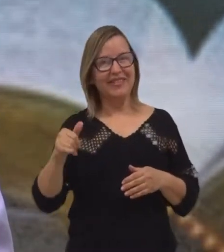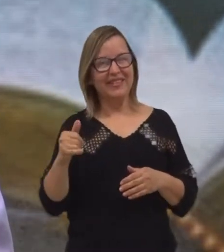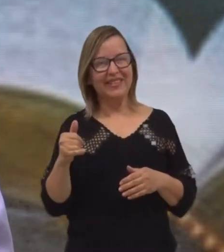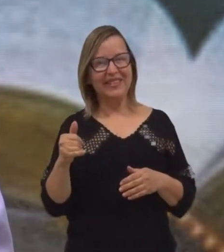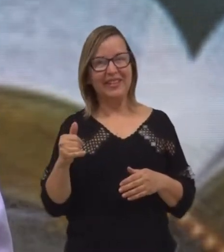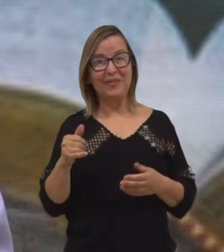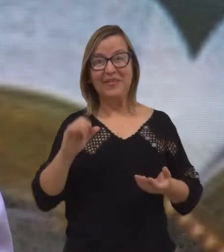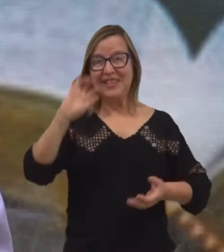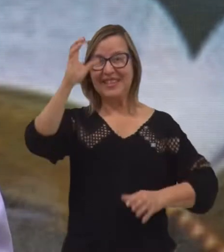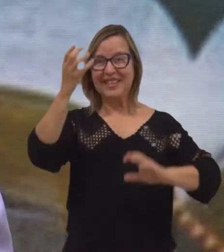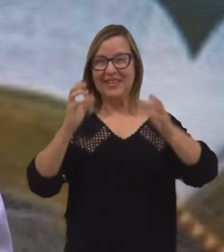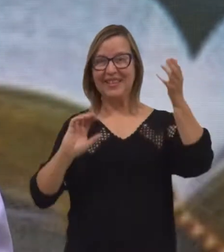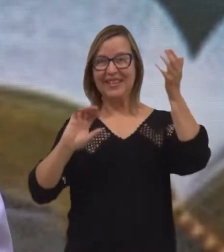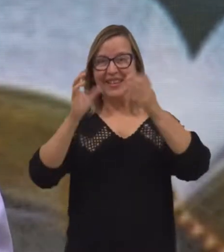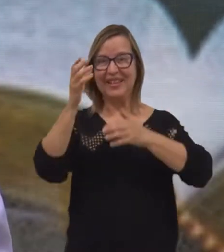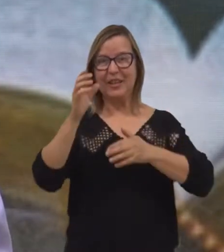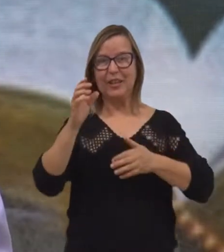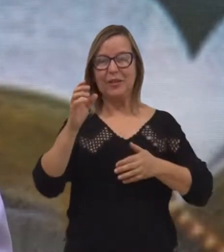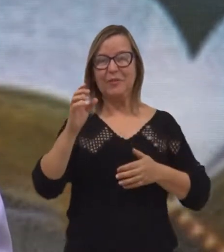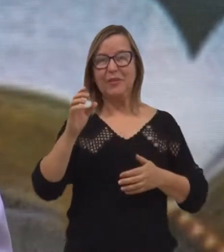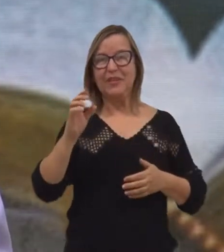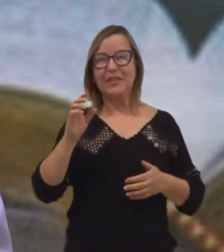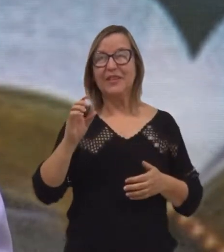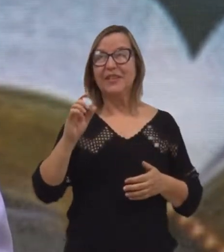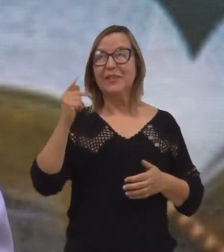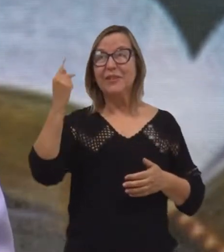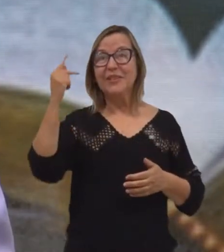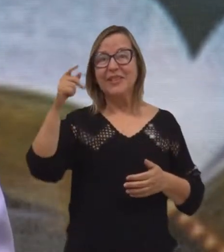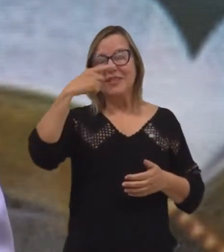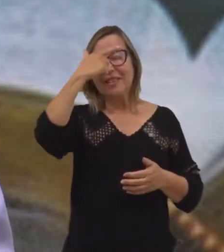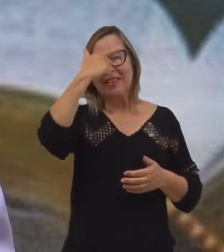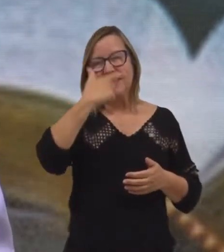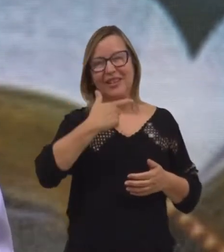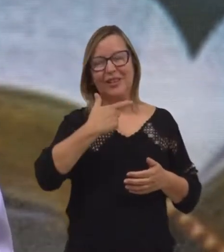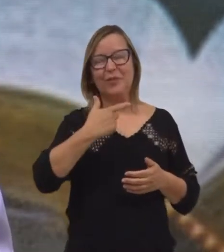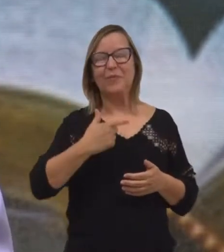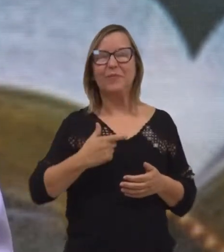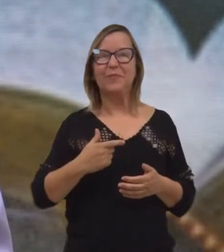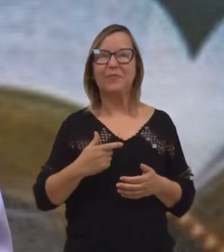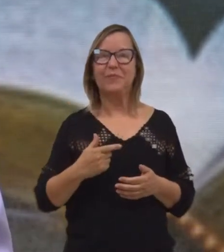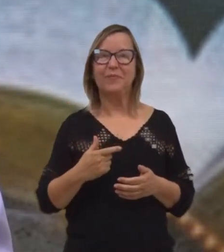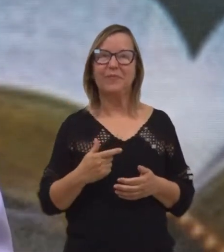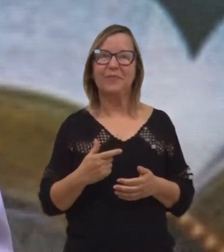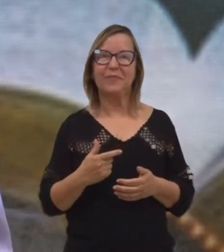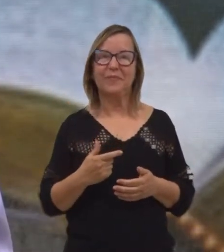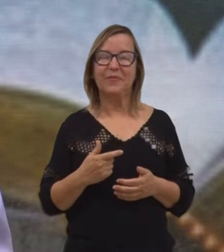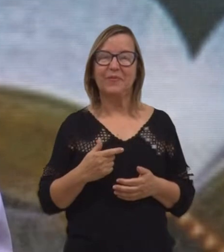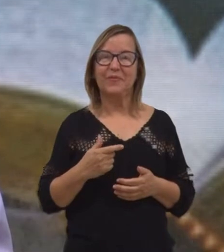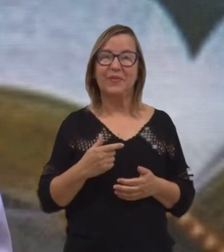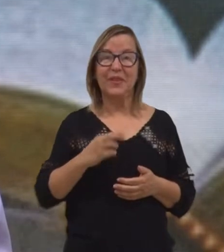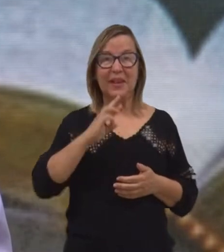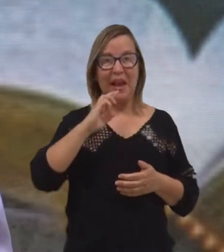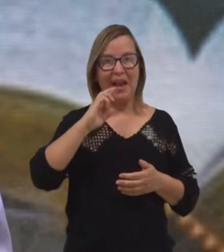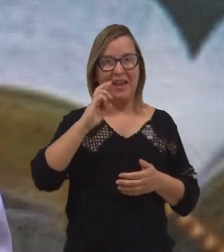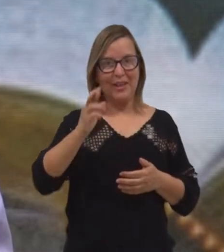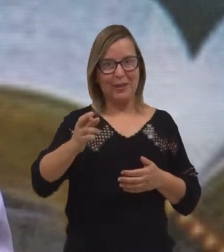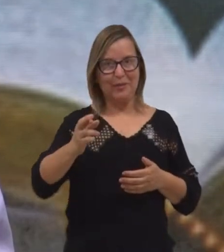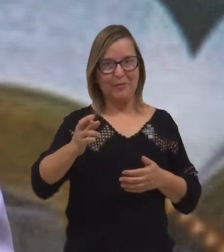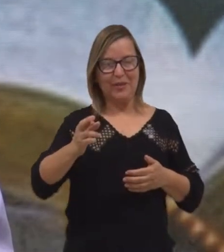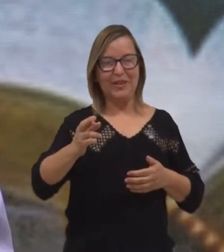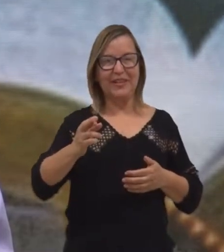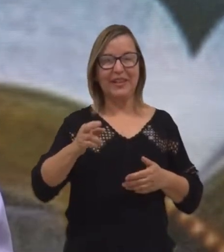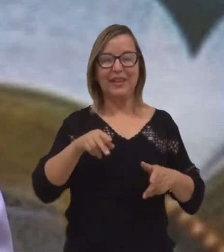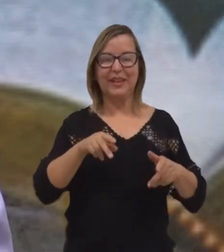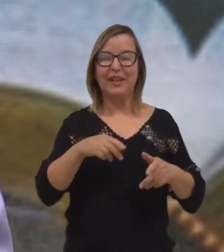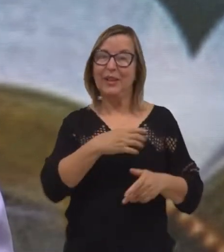na celebração de quem Ele é, o seu caráter. E a resposta coerente dos filhos de Deus